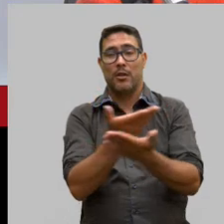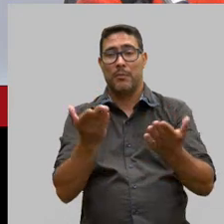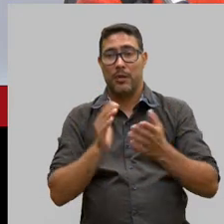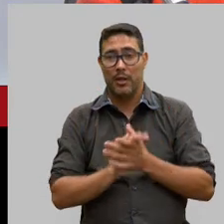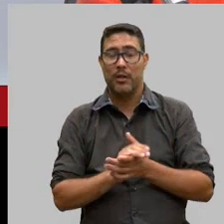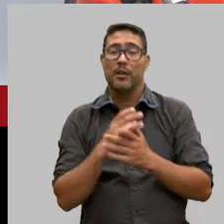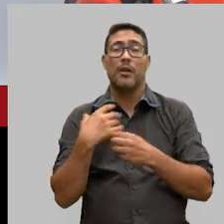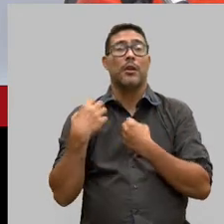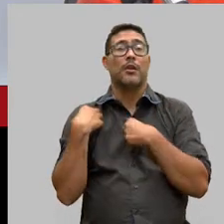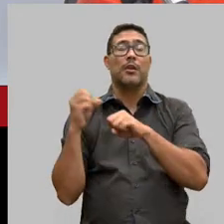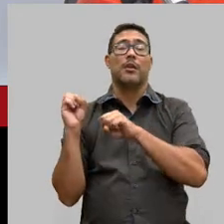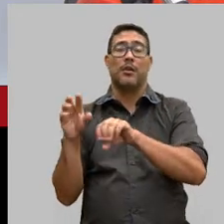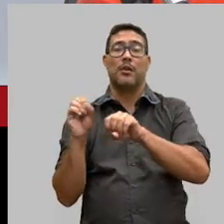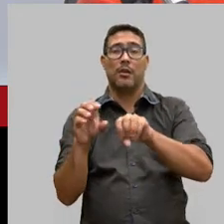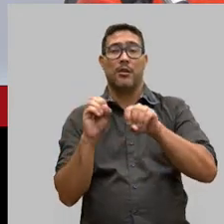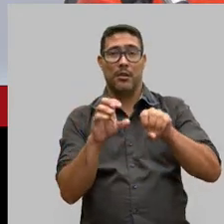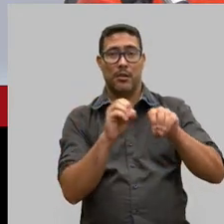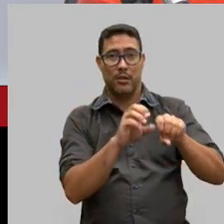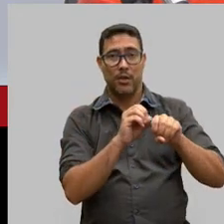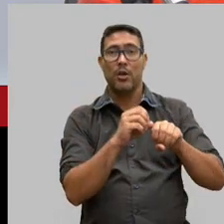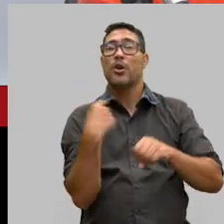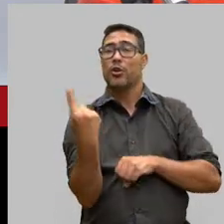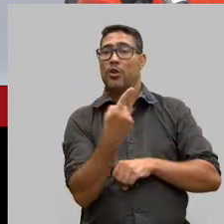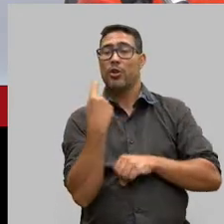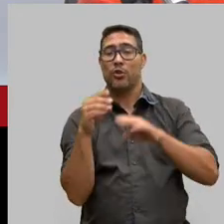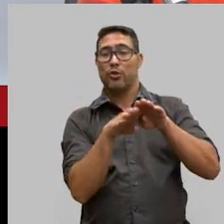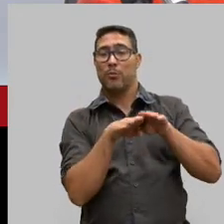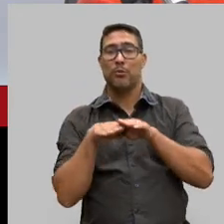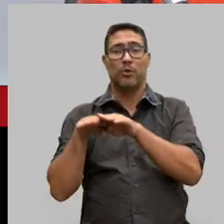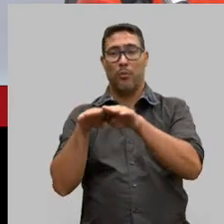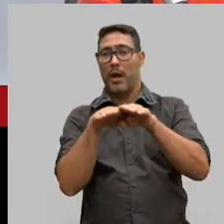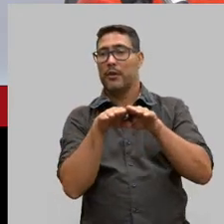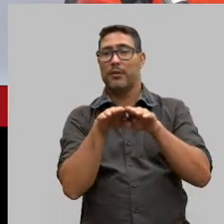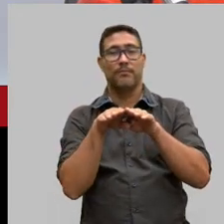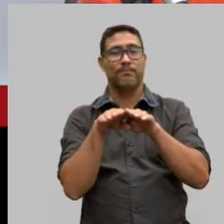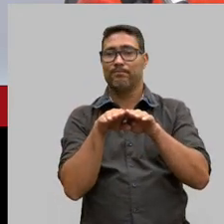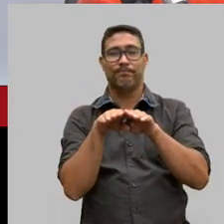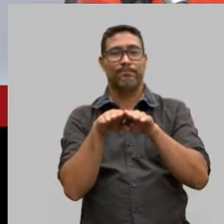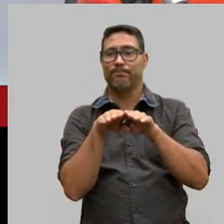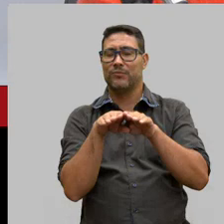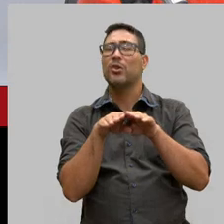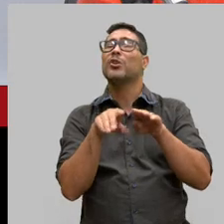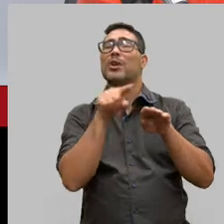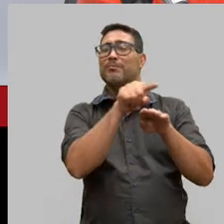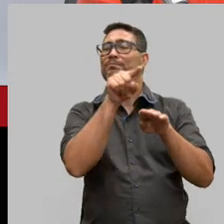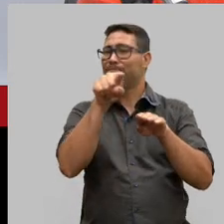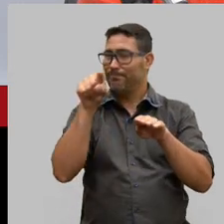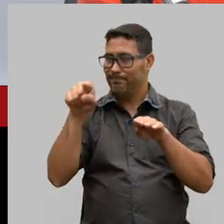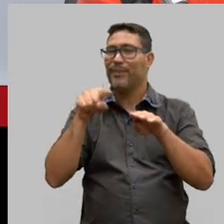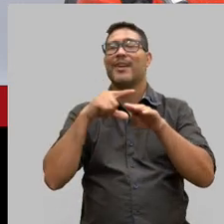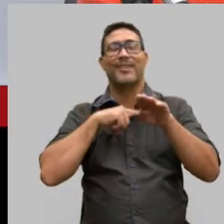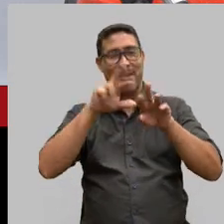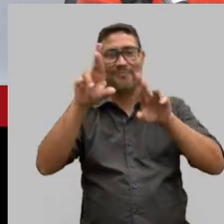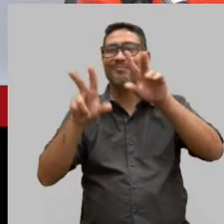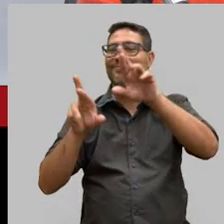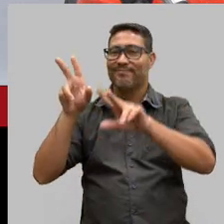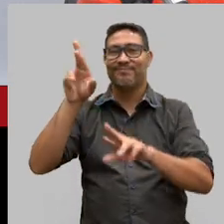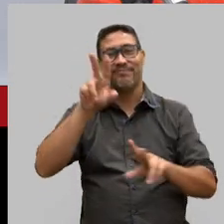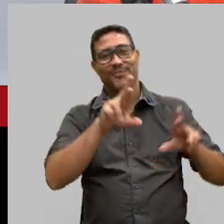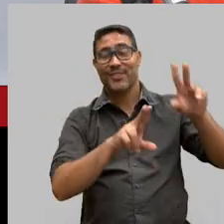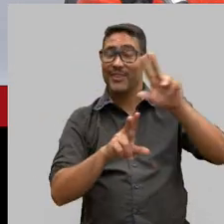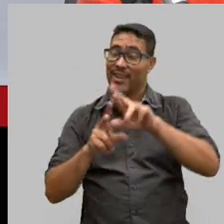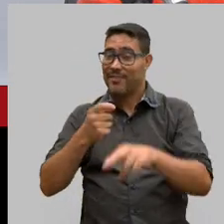pra gente que nós somos iguais Nós não somos iguais nós somos todos diferentes e é essa nossa diferença que nos torna